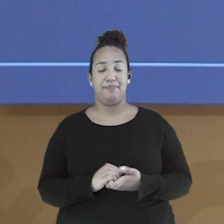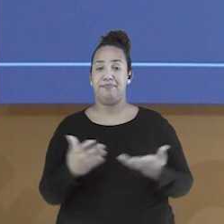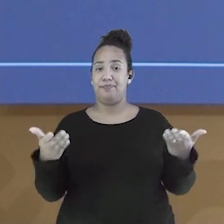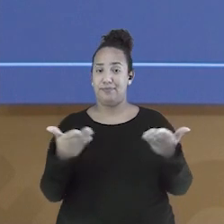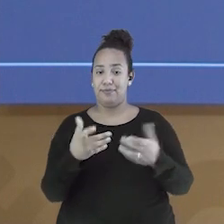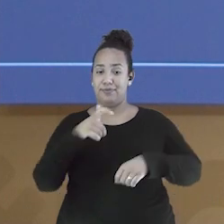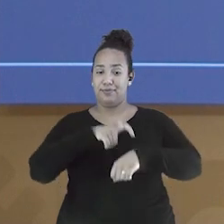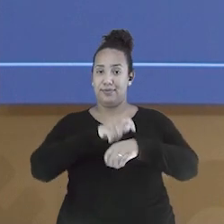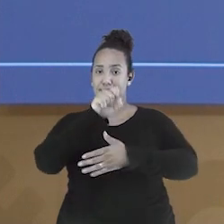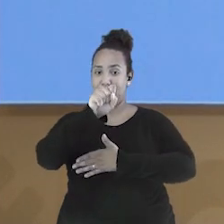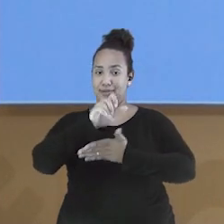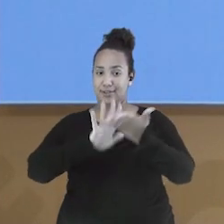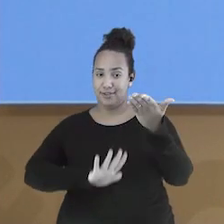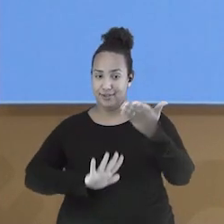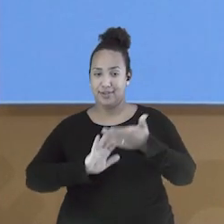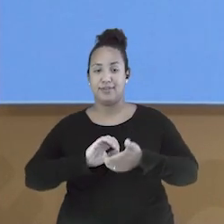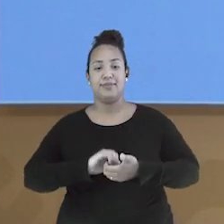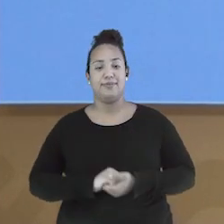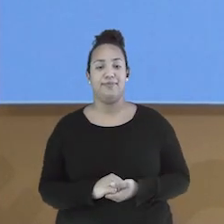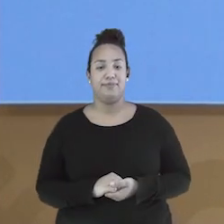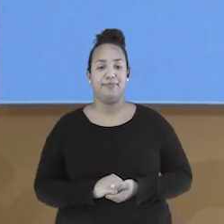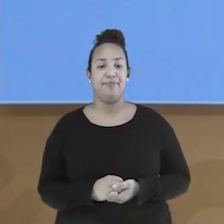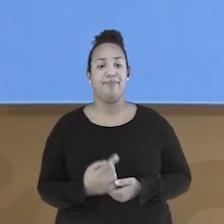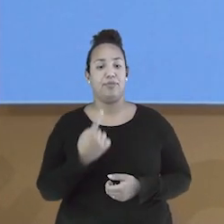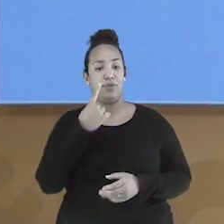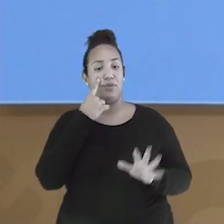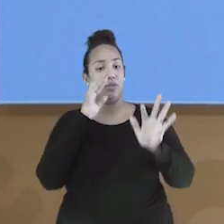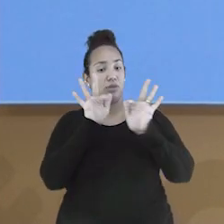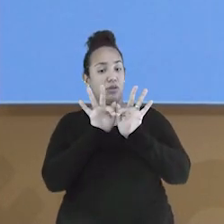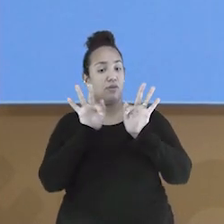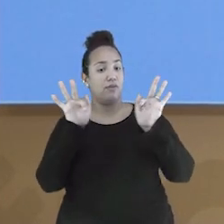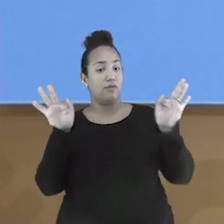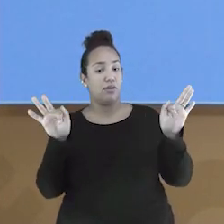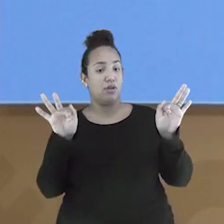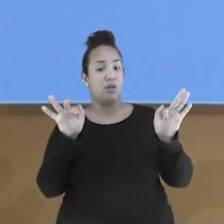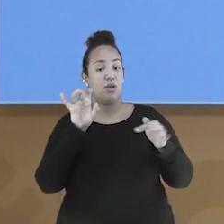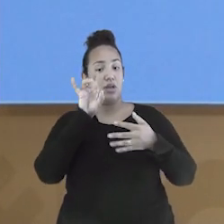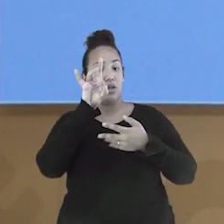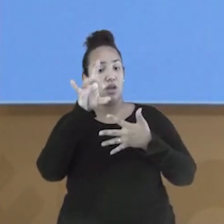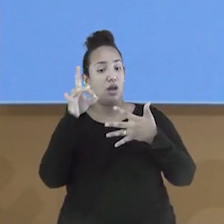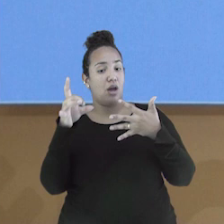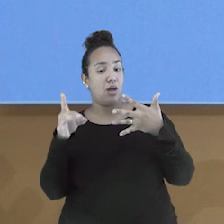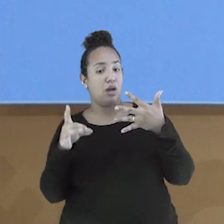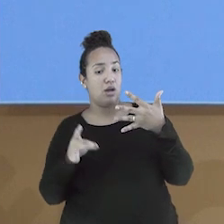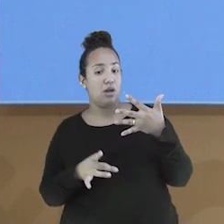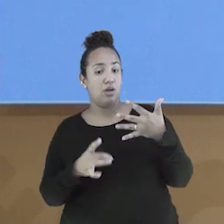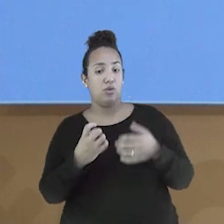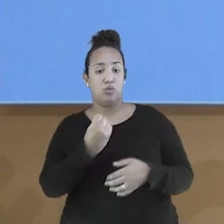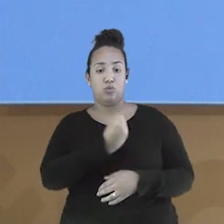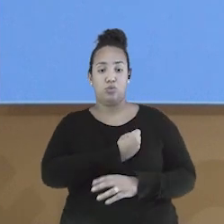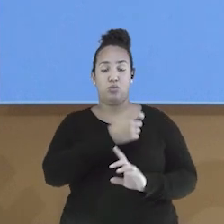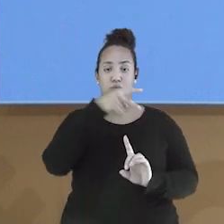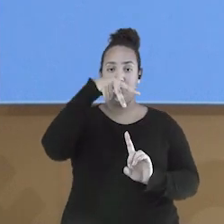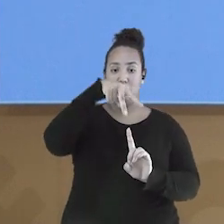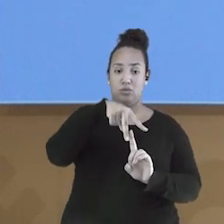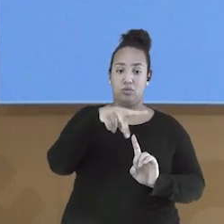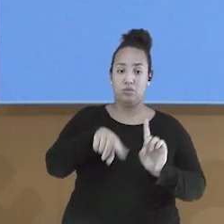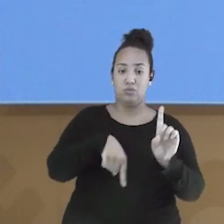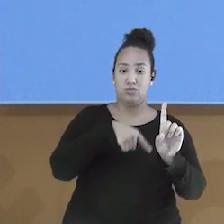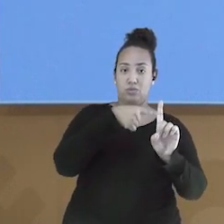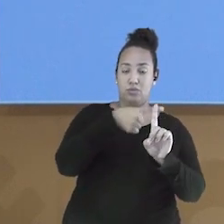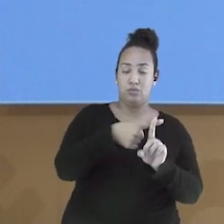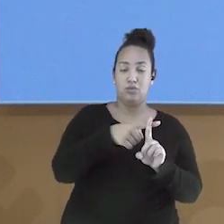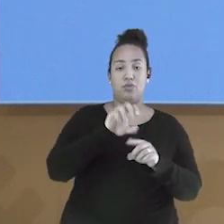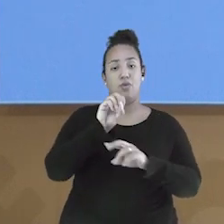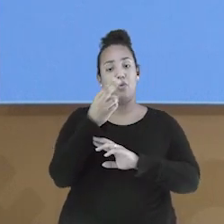das atividades. Observe as frases e em cada caso escreva um número inteiro, positivo ou